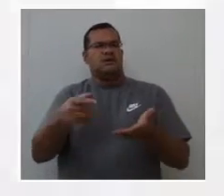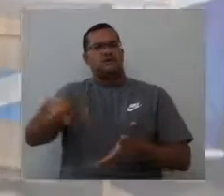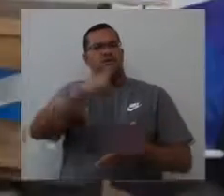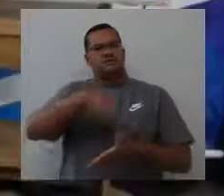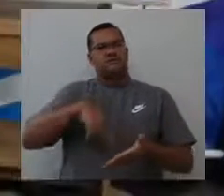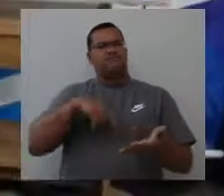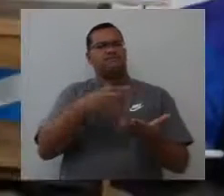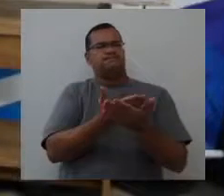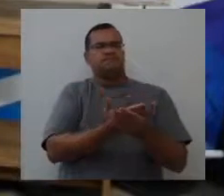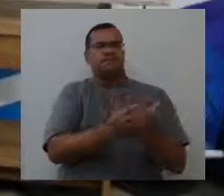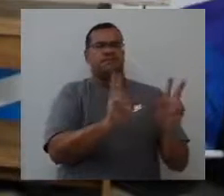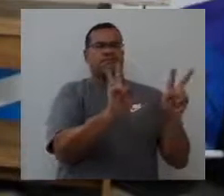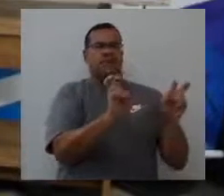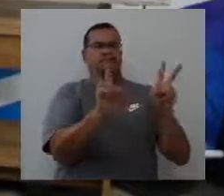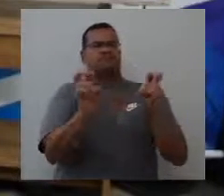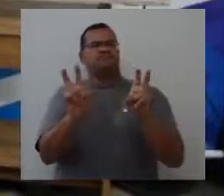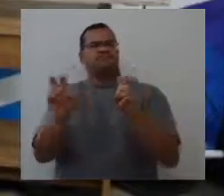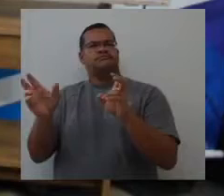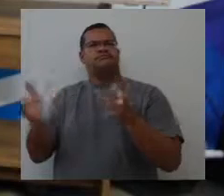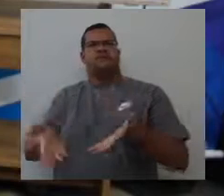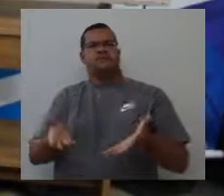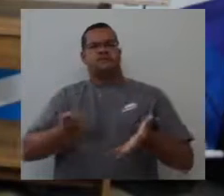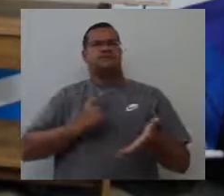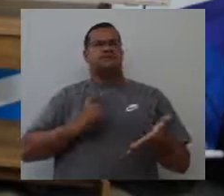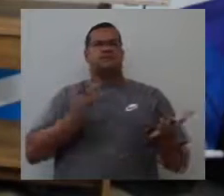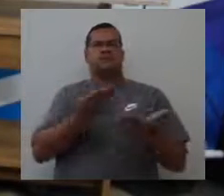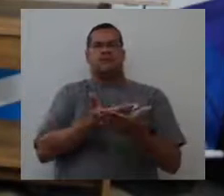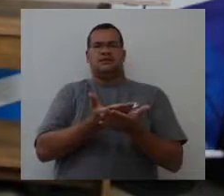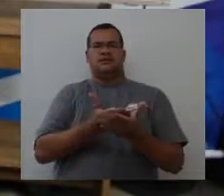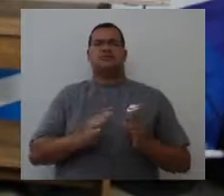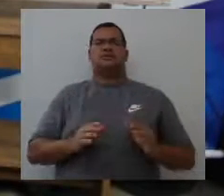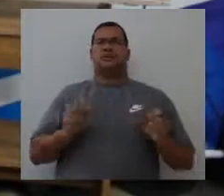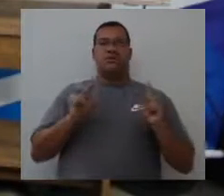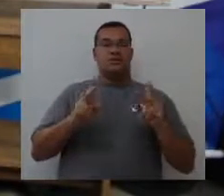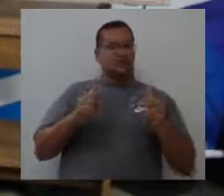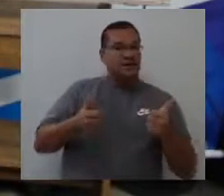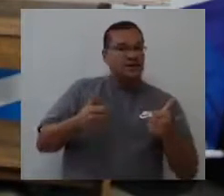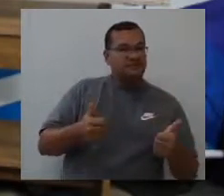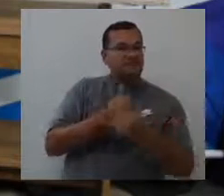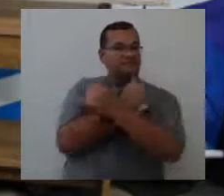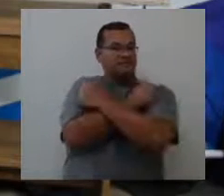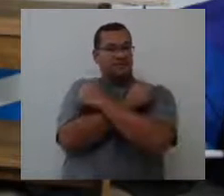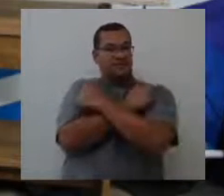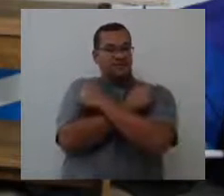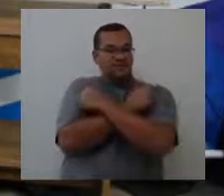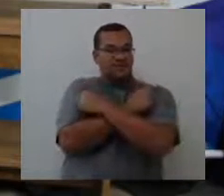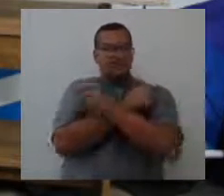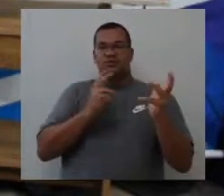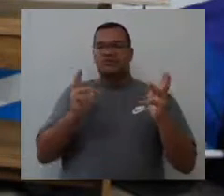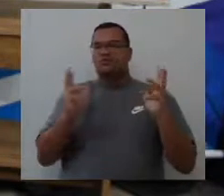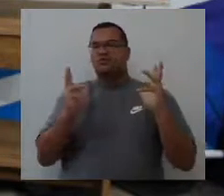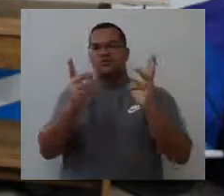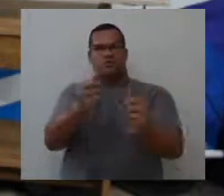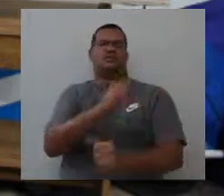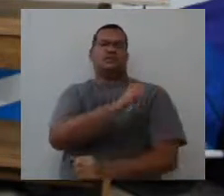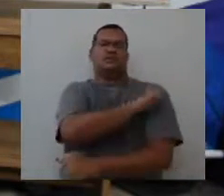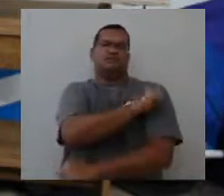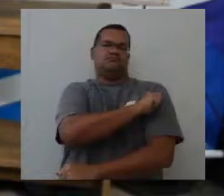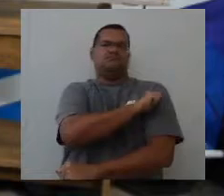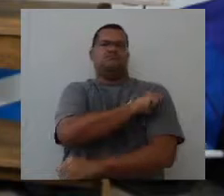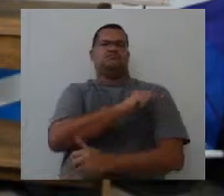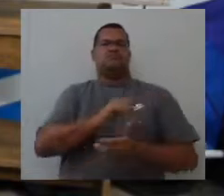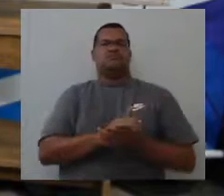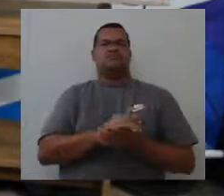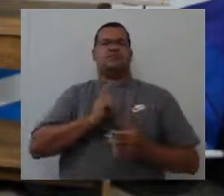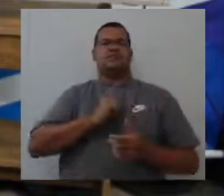passar por esses temas diante de nossa aula de hoje, beleza, galera? Quero mandar um abraço para todos os estudantes agora